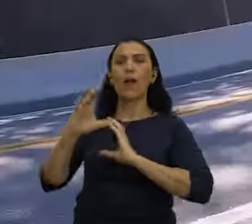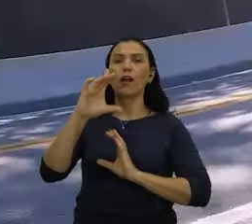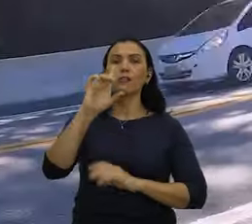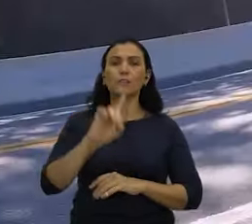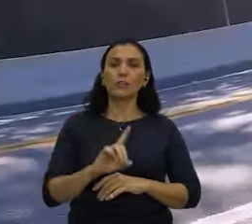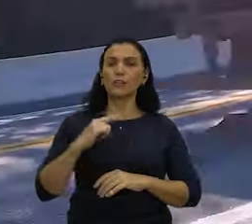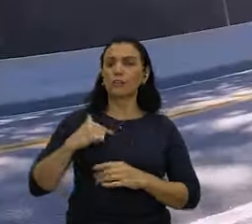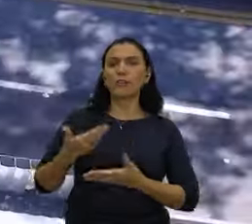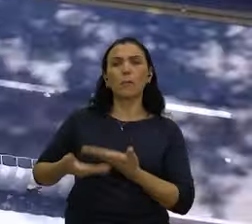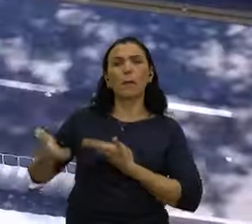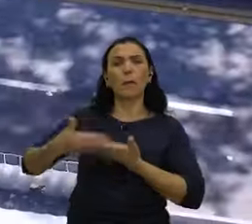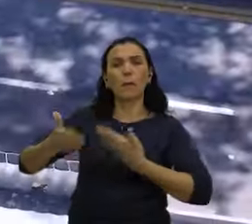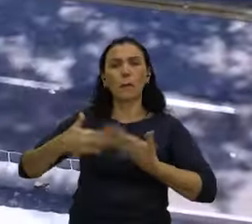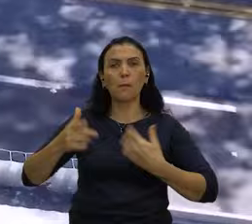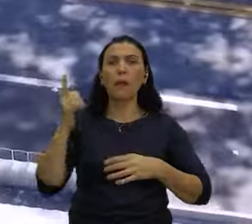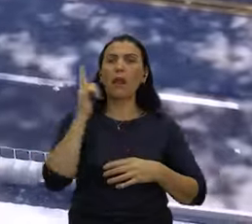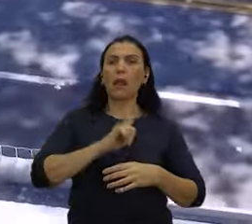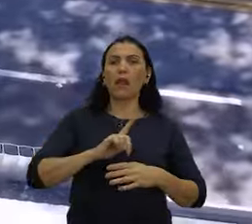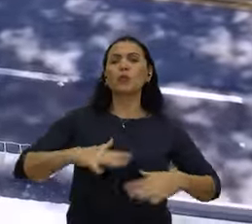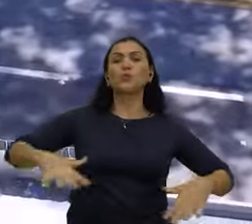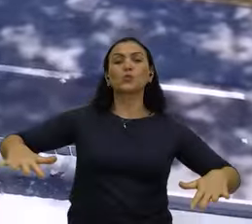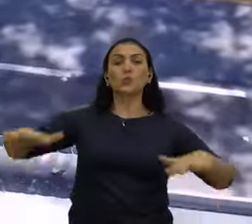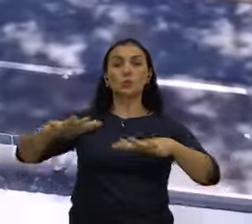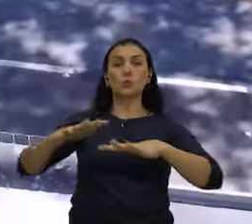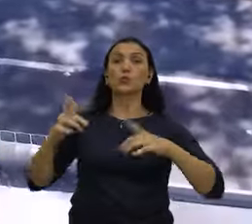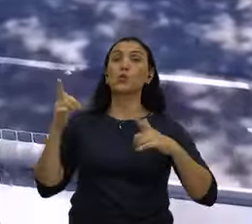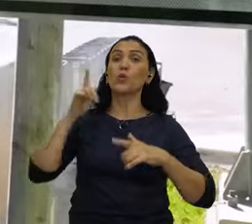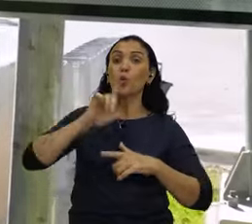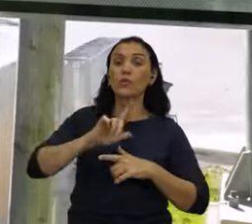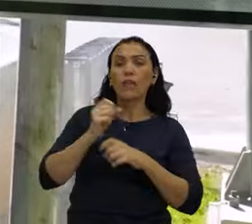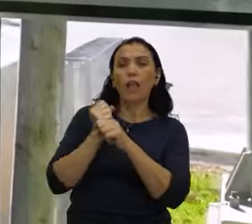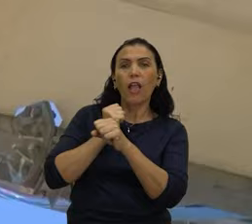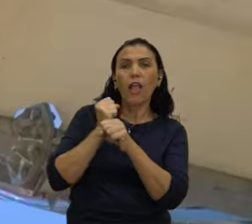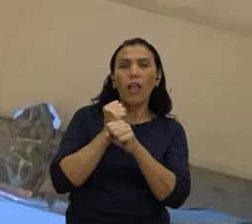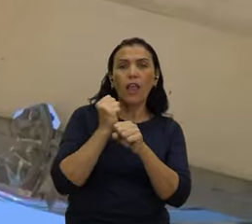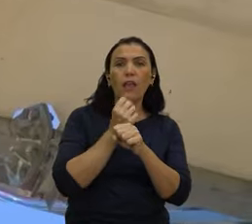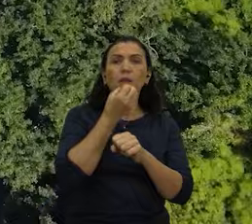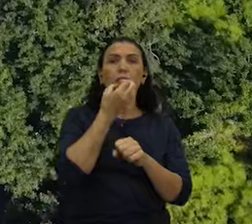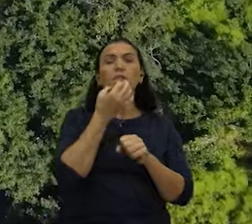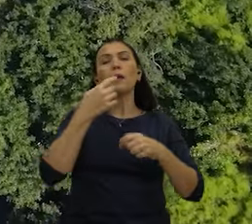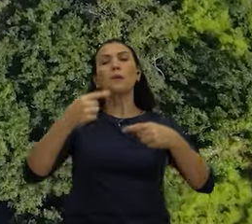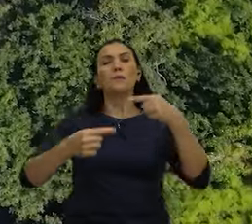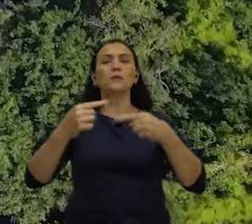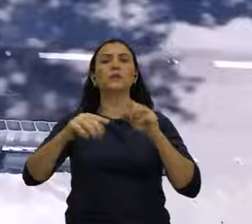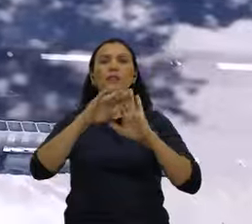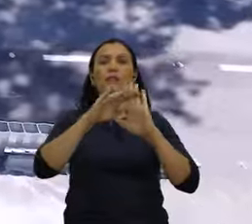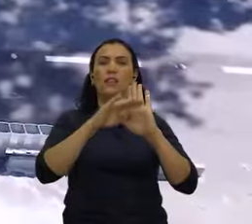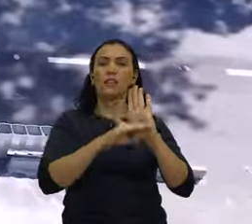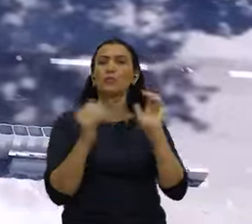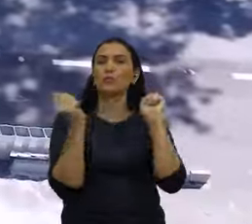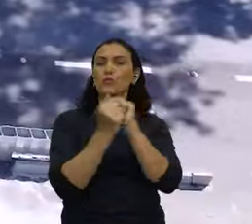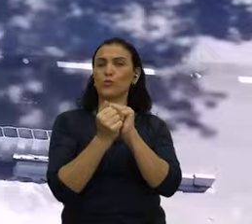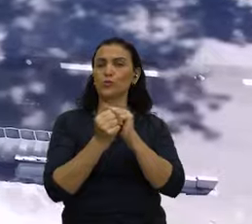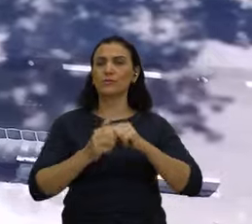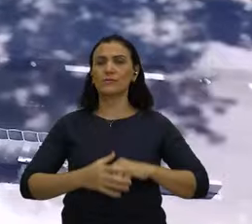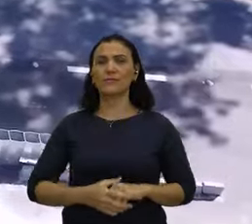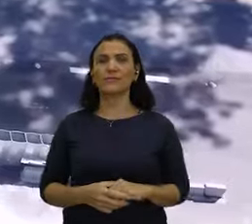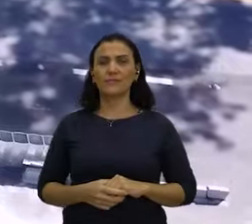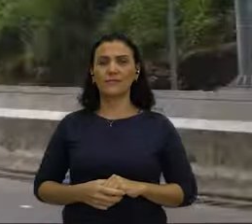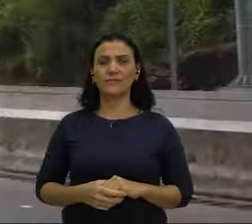técnica, com a diretoria, com todos aqueles que estão construindo, né, essa política. A gente realmente constrói